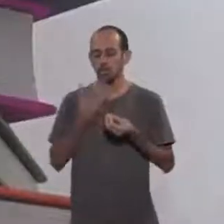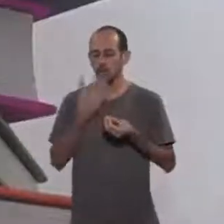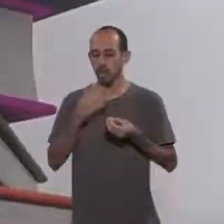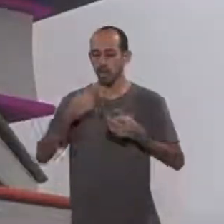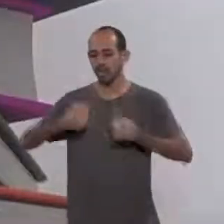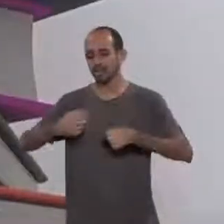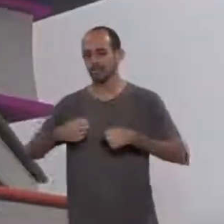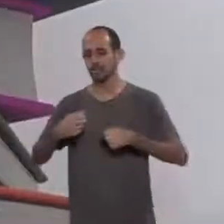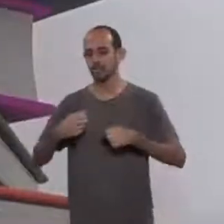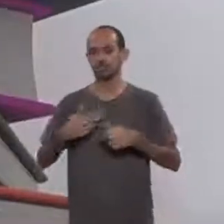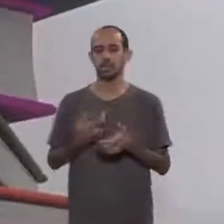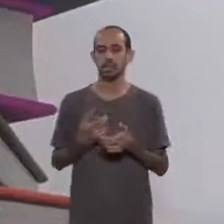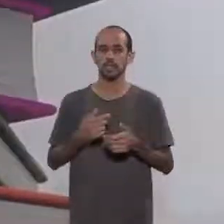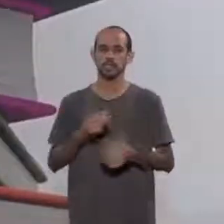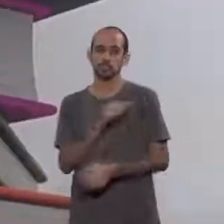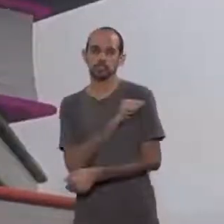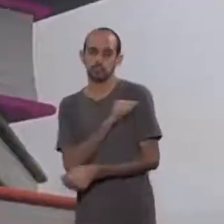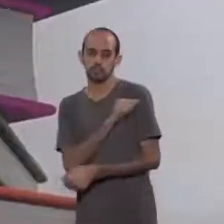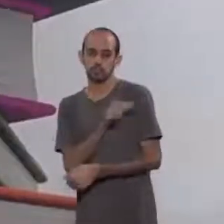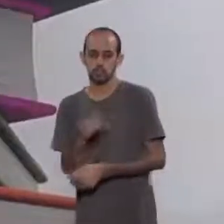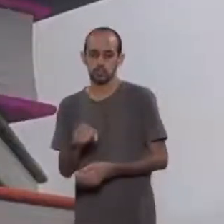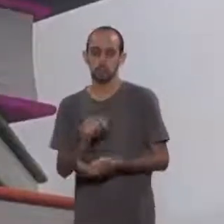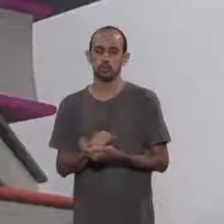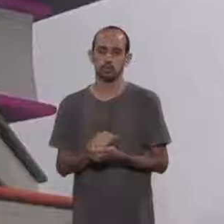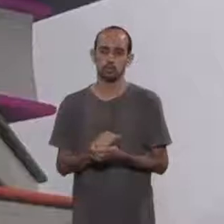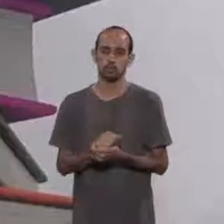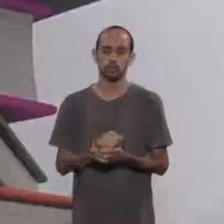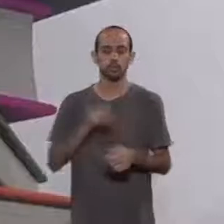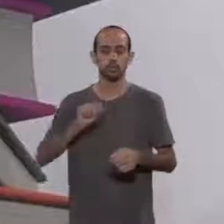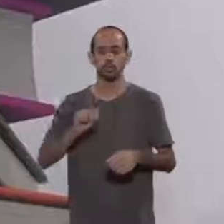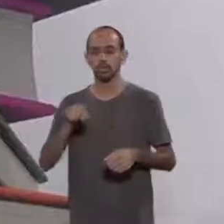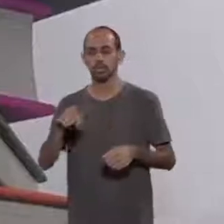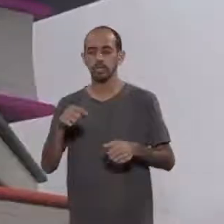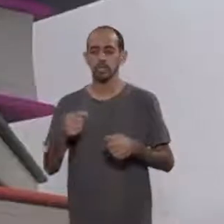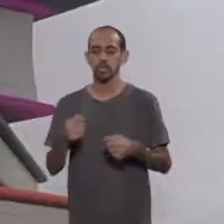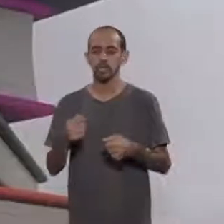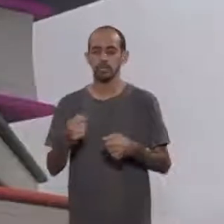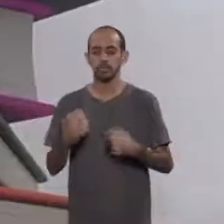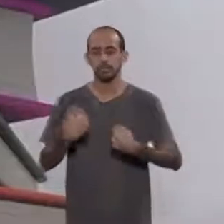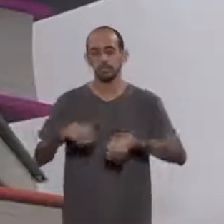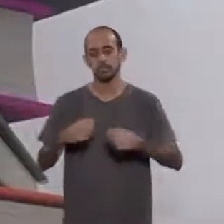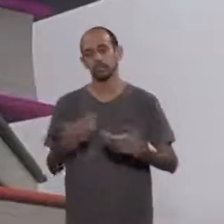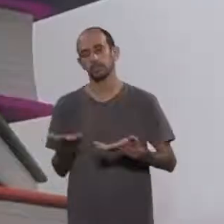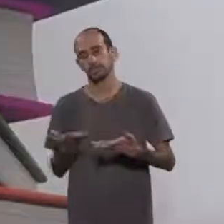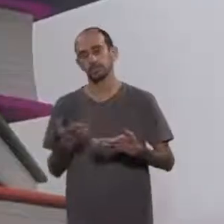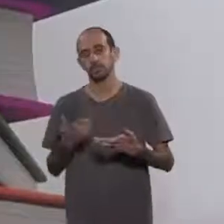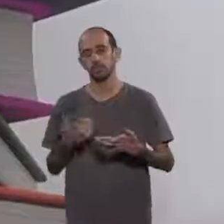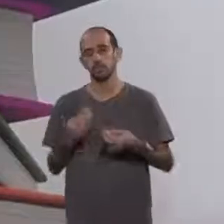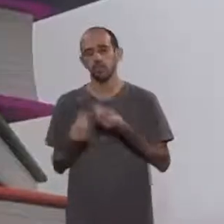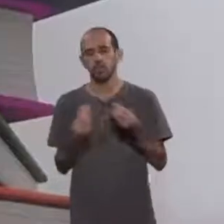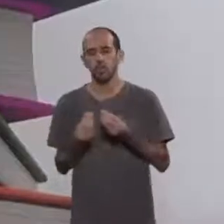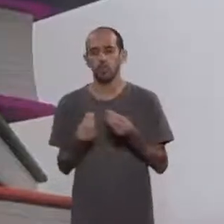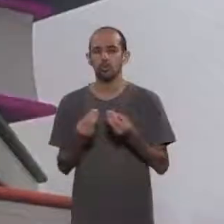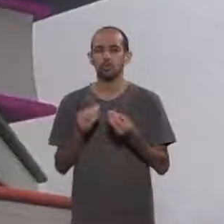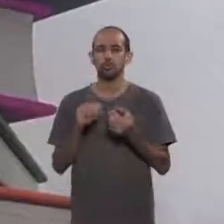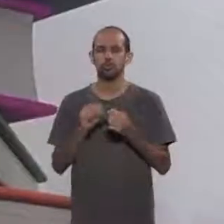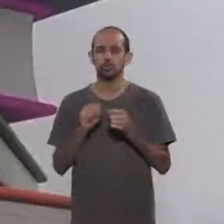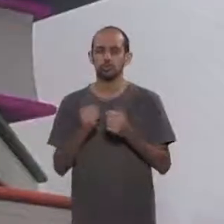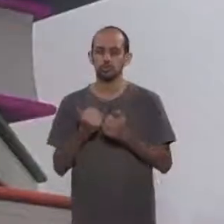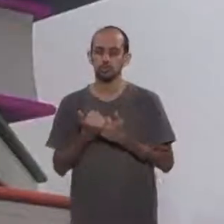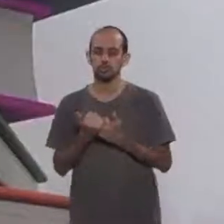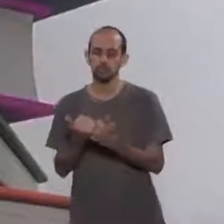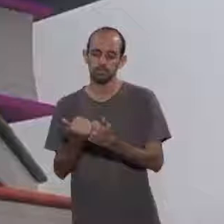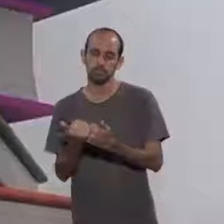como a Natália comentou, a questão das necessidades, o que esse aluno nos traz, o que nós podemos fazer para contribuir